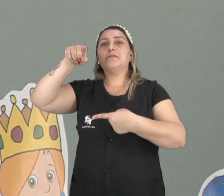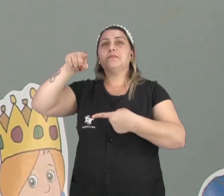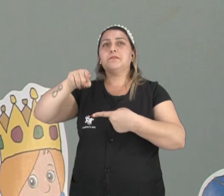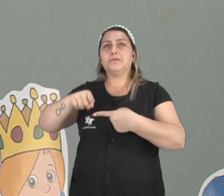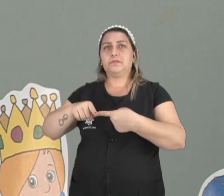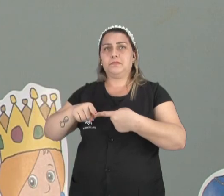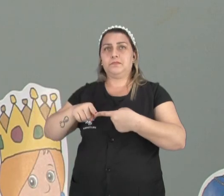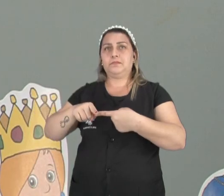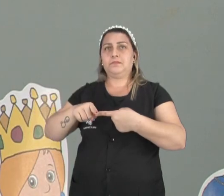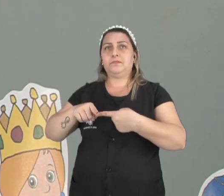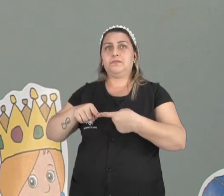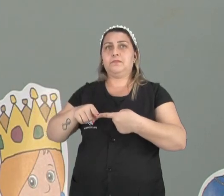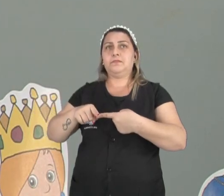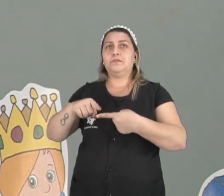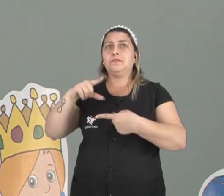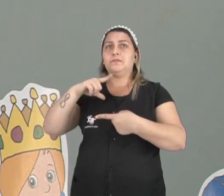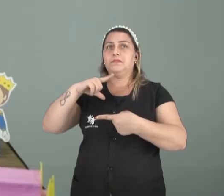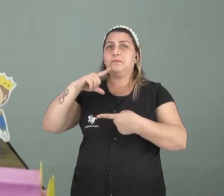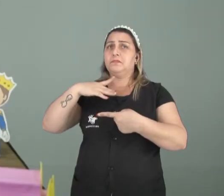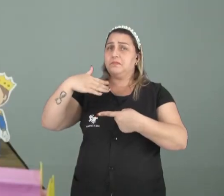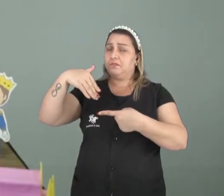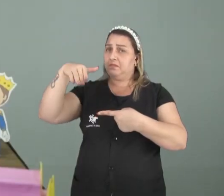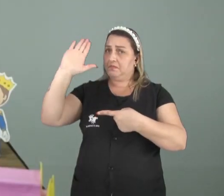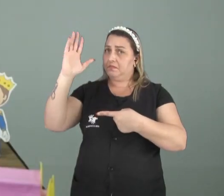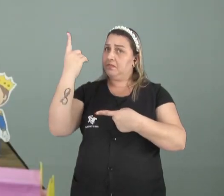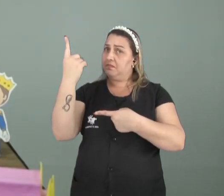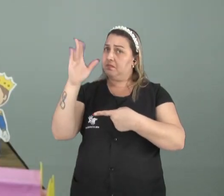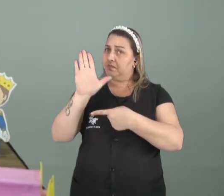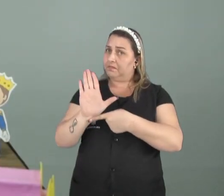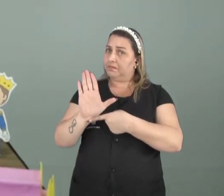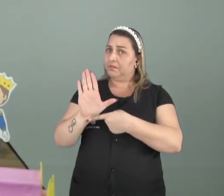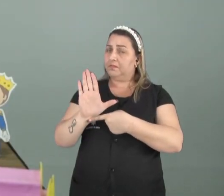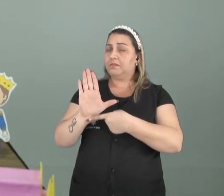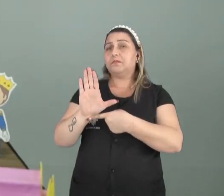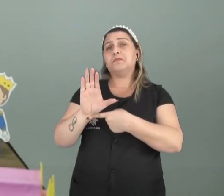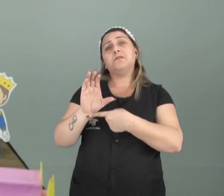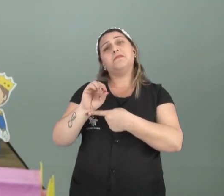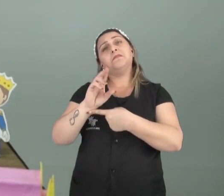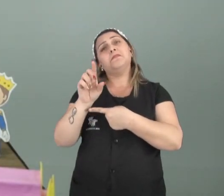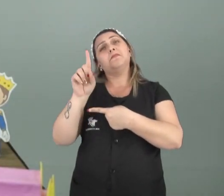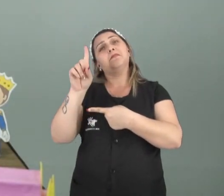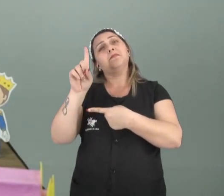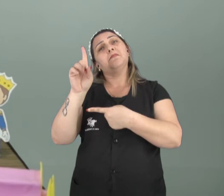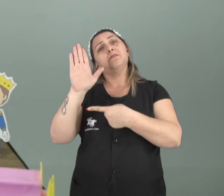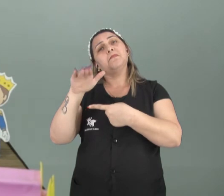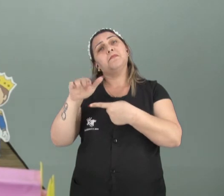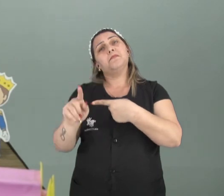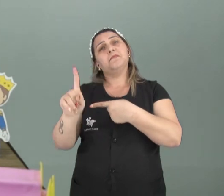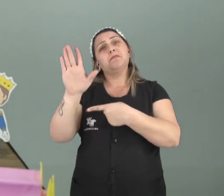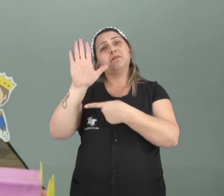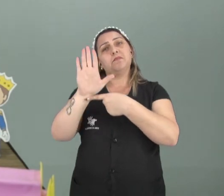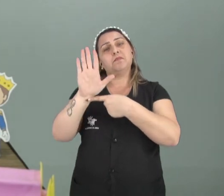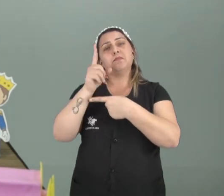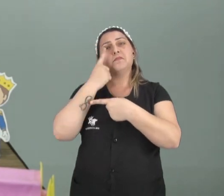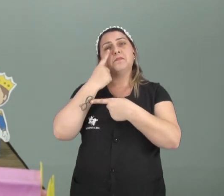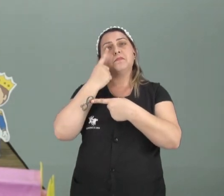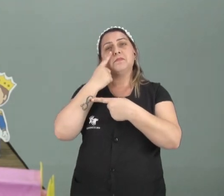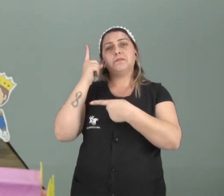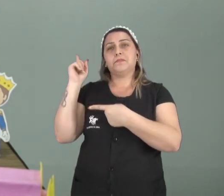esta medida do caderno tem mais de 1 palmo ou tem menos de 1 palmo? Vamos